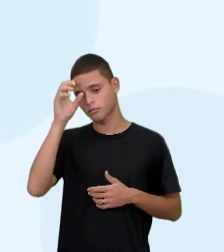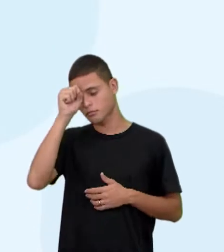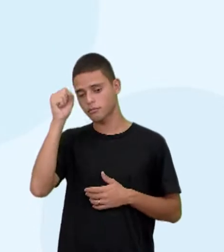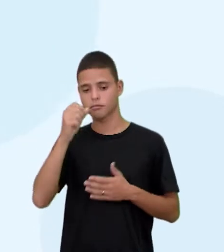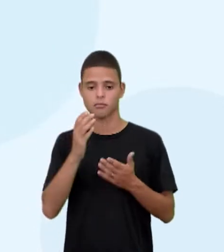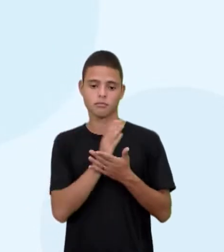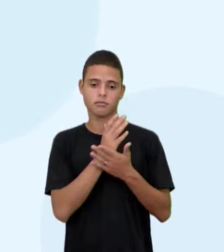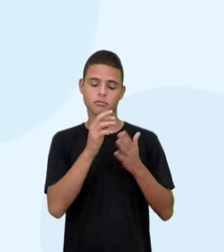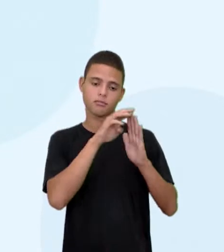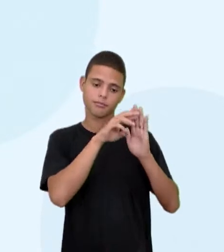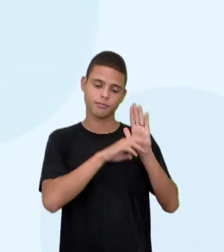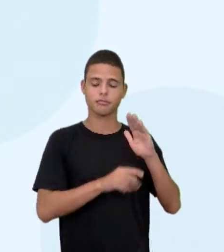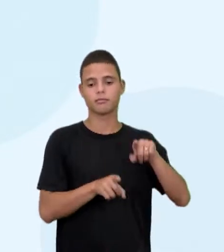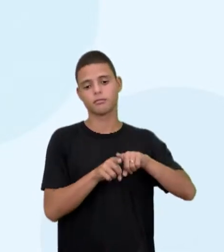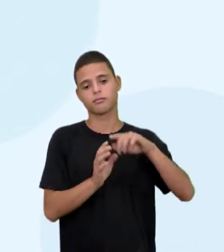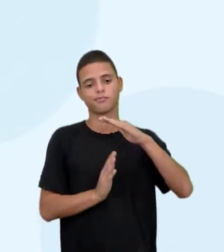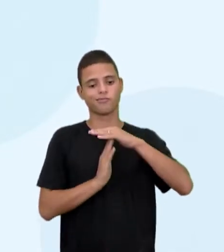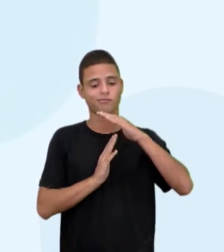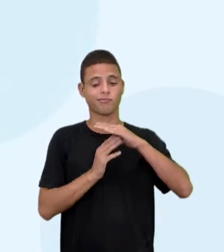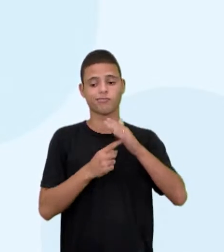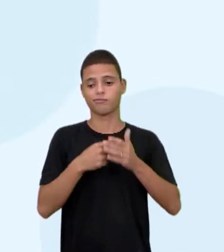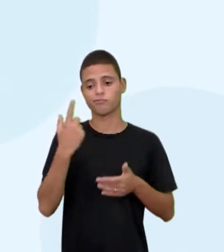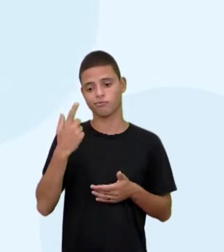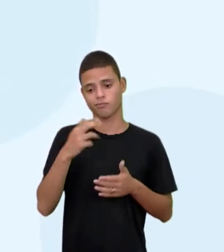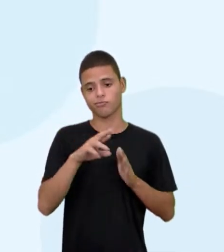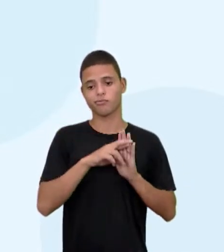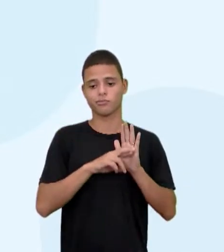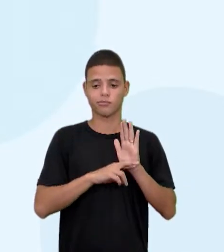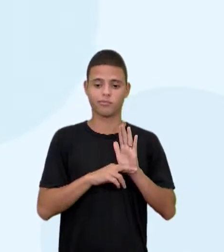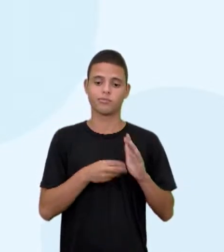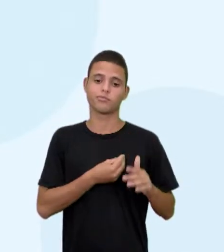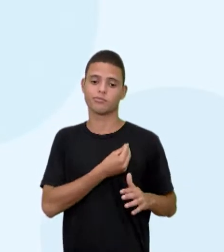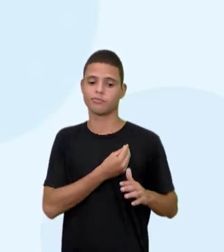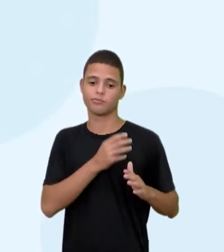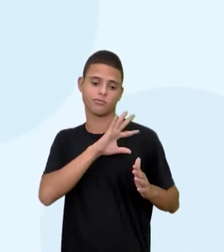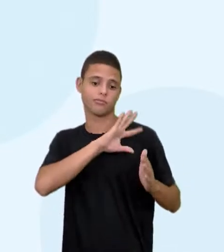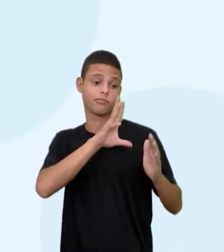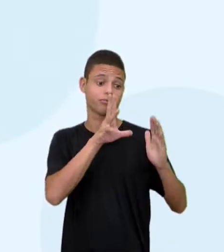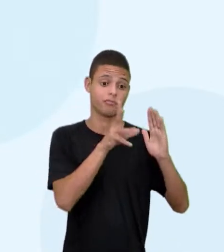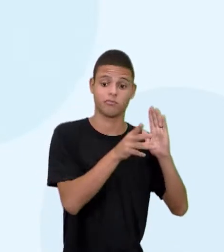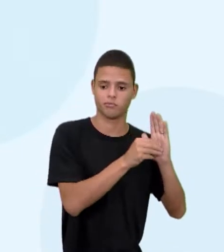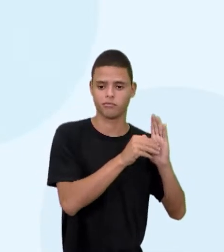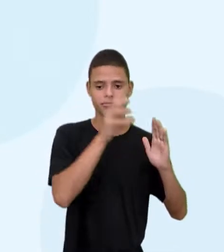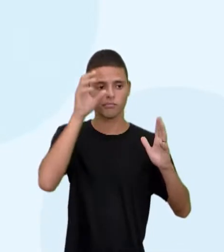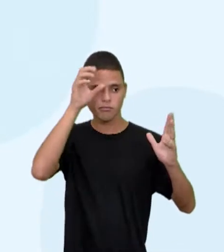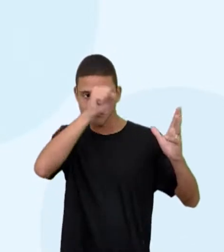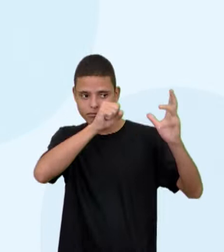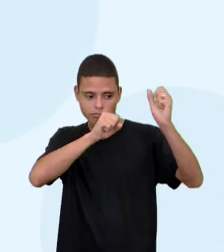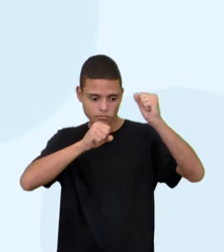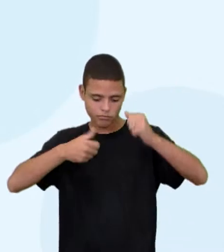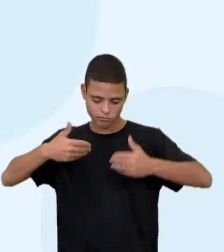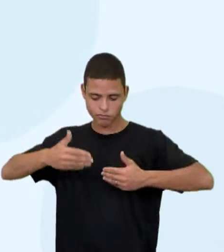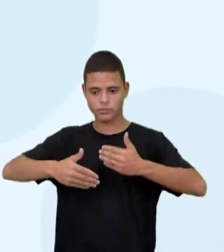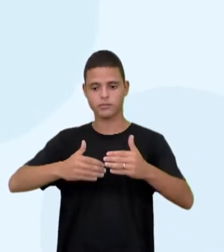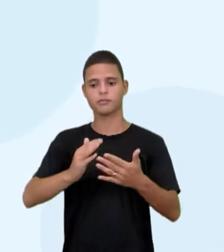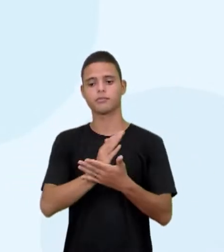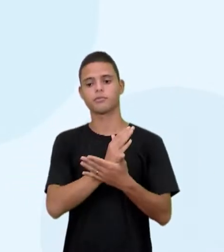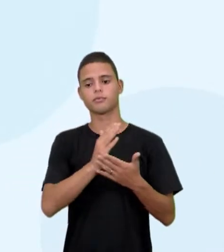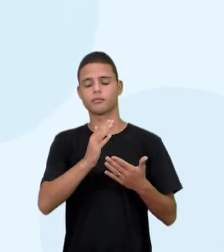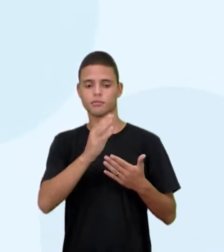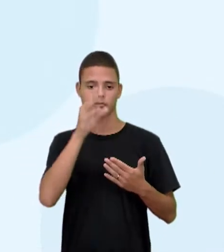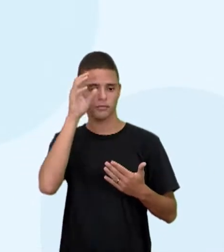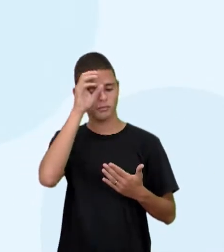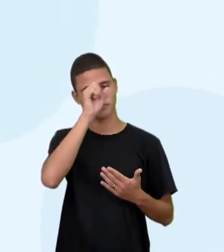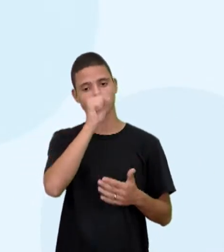regras e limites, e essas são as primeiras regras, tá? Não são todas as regras que a gente vai levar para a vida, mas algumas regras e